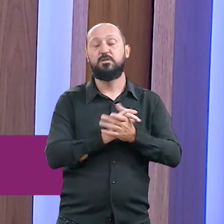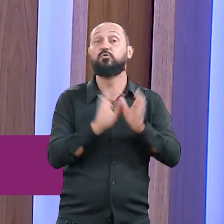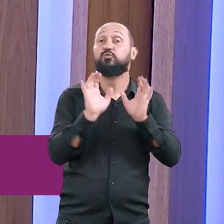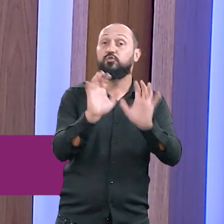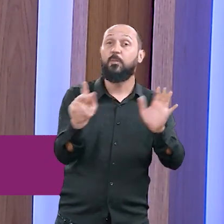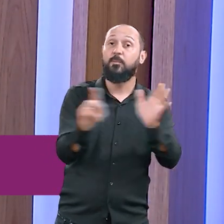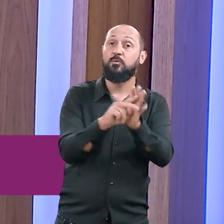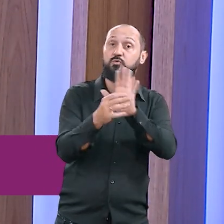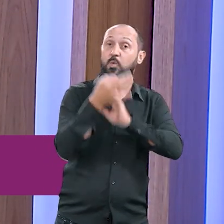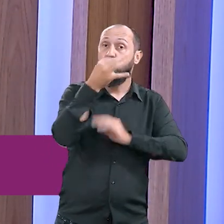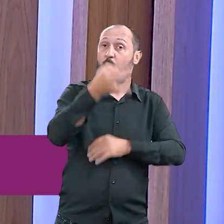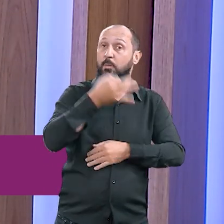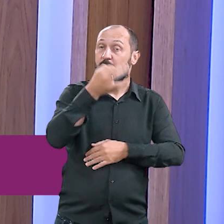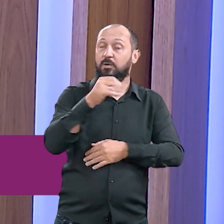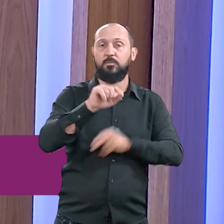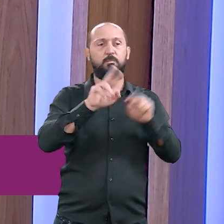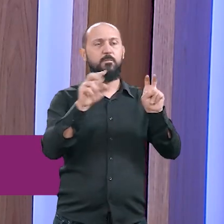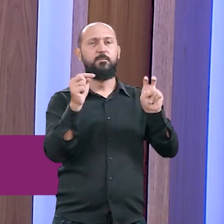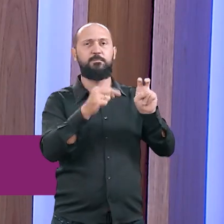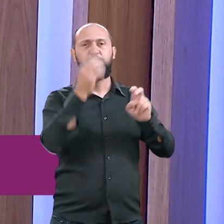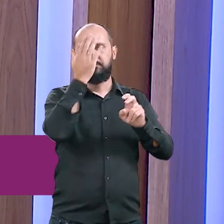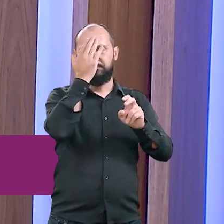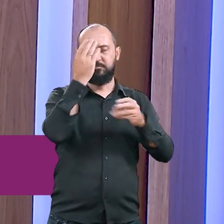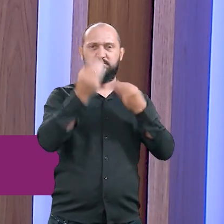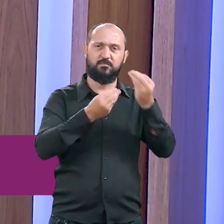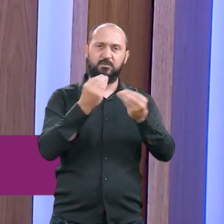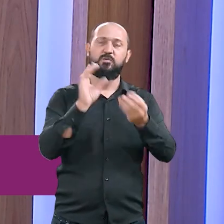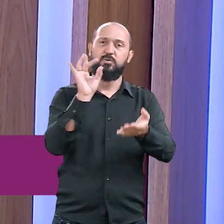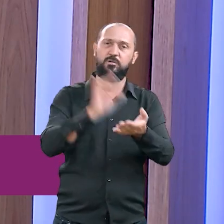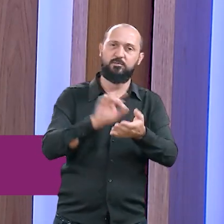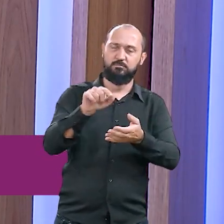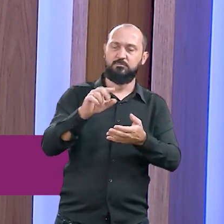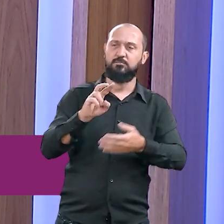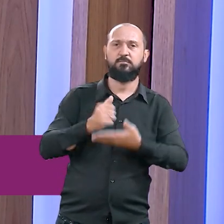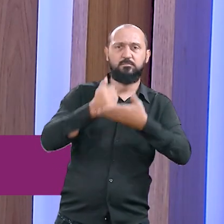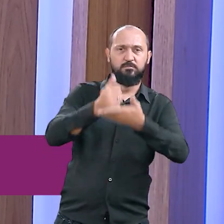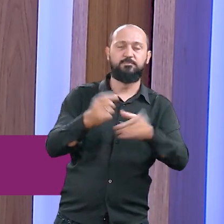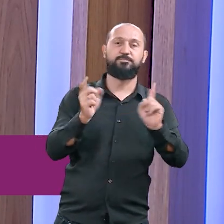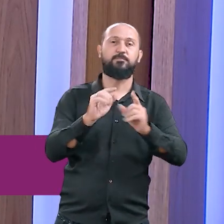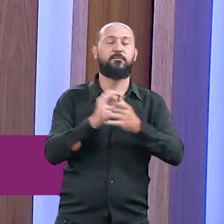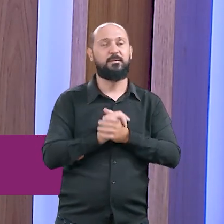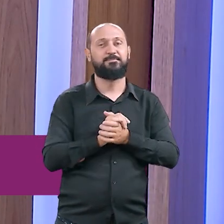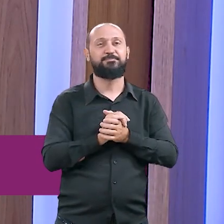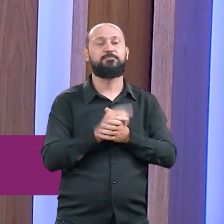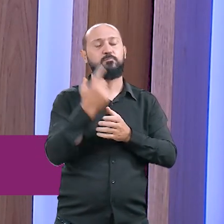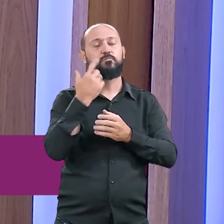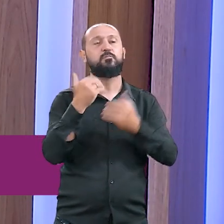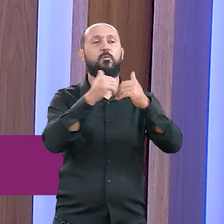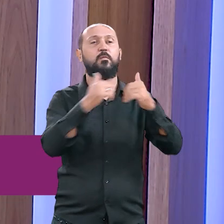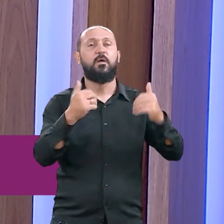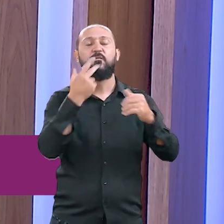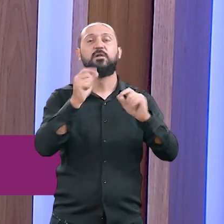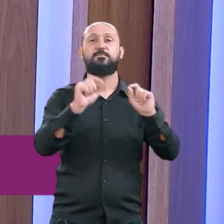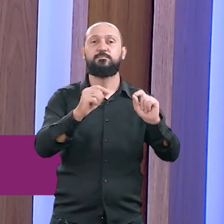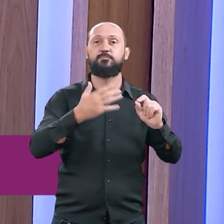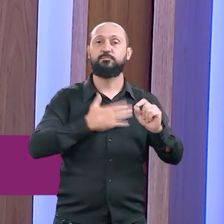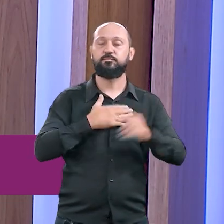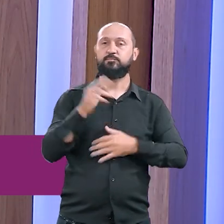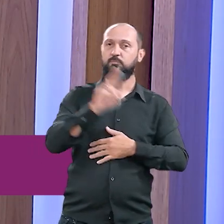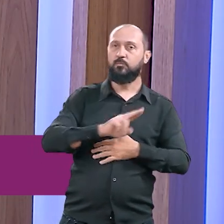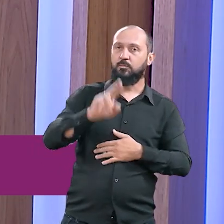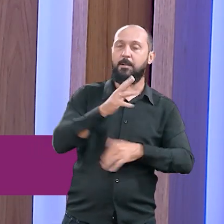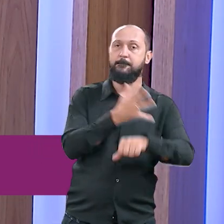produtos para bebê. E aí ele ficou pé da vida, e ele foi até a empresa para reclamar, ele falou, olha, vocês começaram a me mandar esse catálogo aqui, a gente nem tem